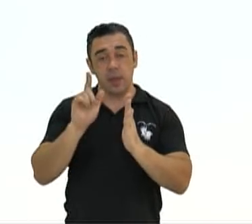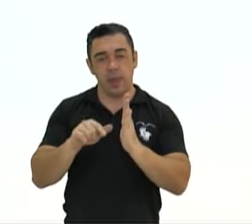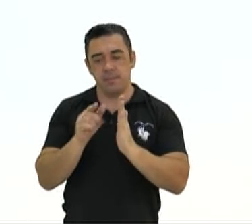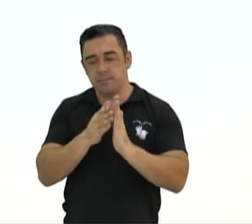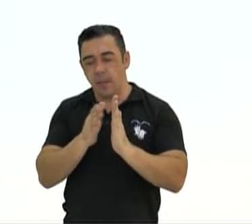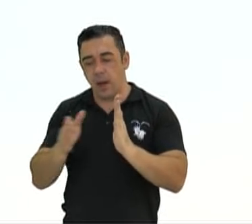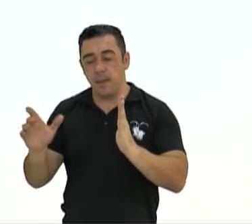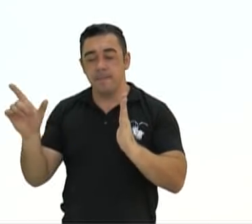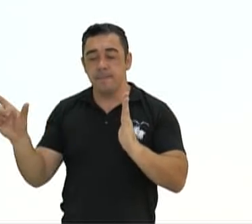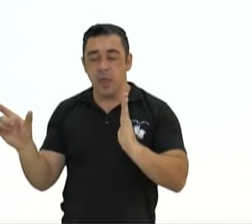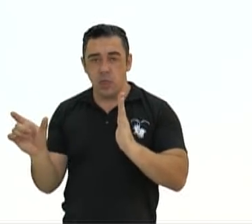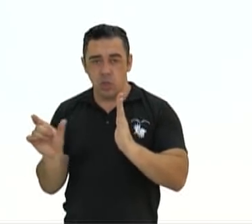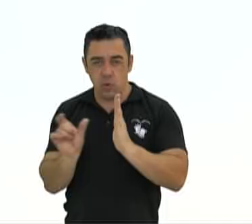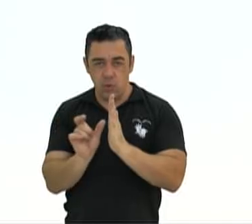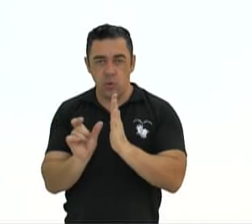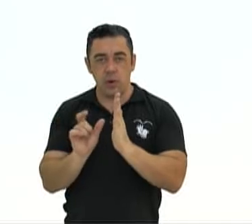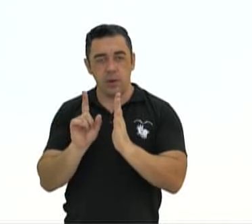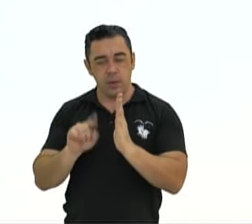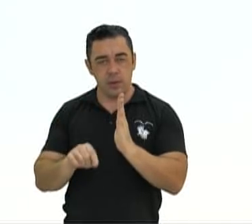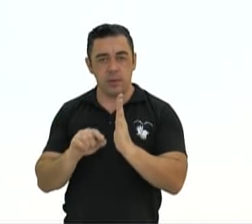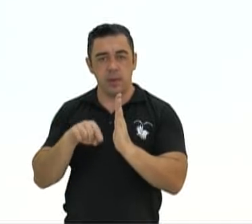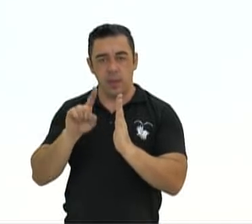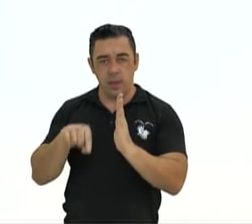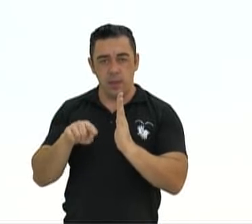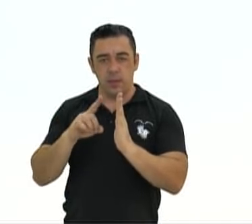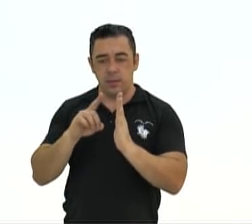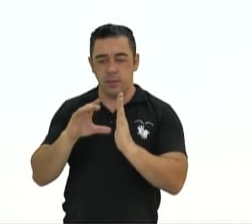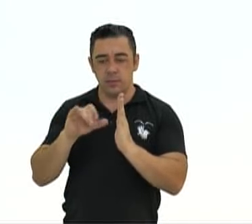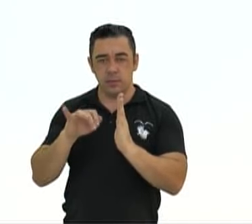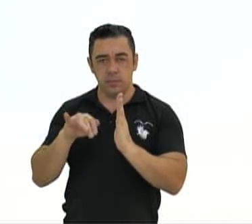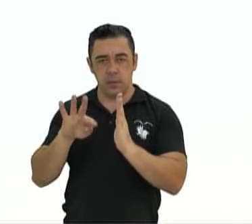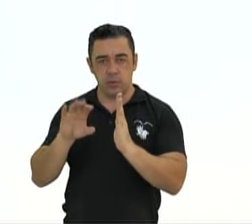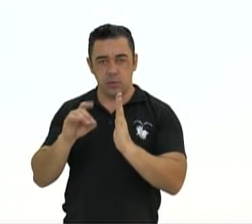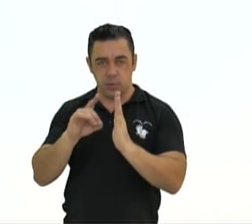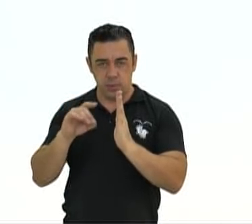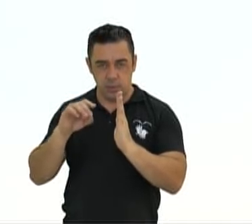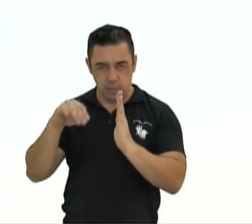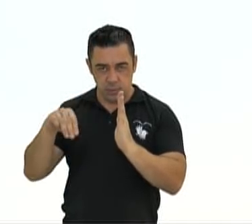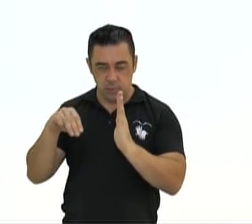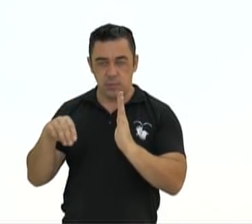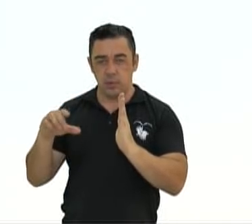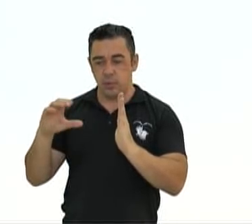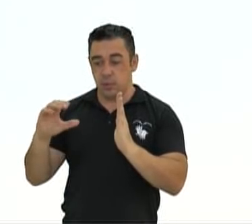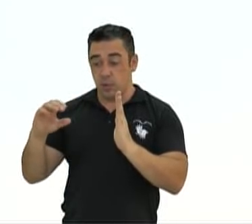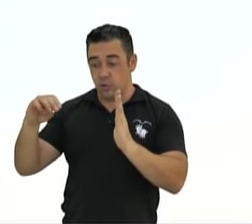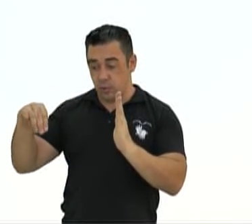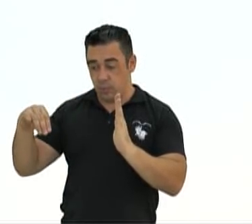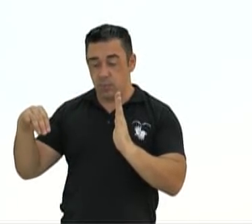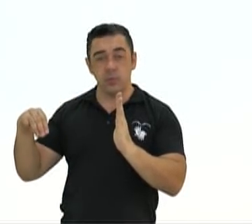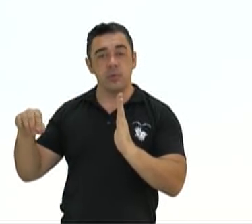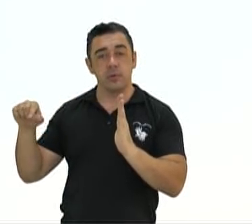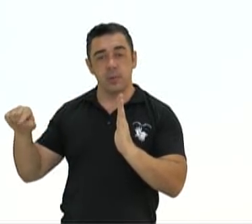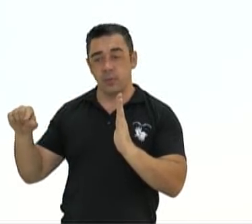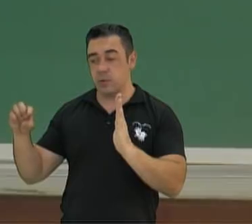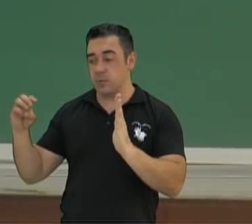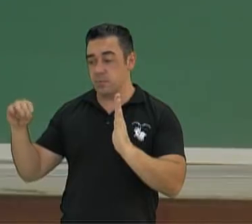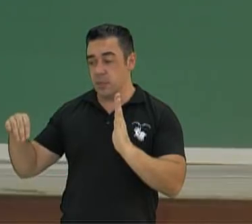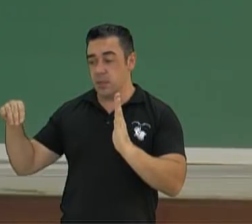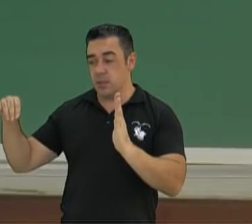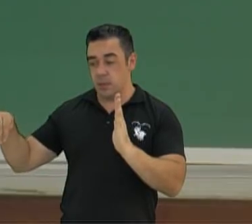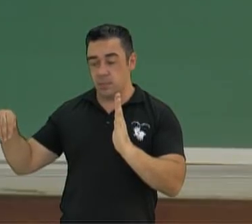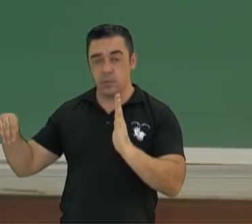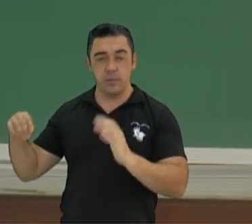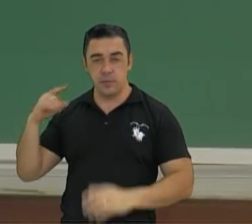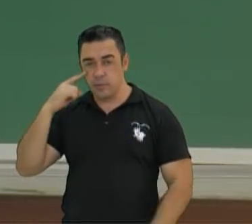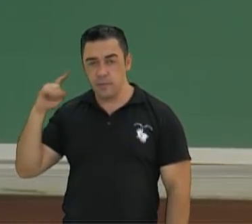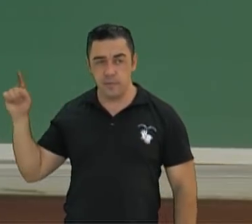coisas menores, que são os submúltiplos, que é o decímetro, centímetro e milímetro cúbico. O que está em